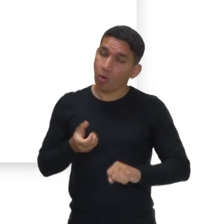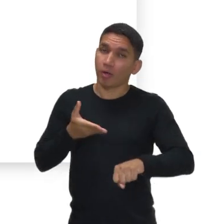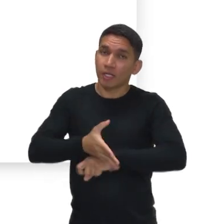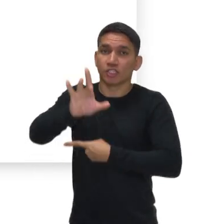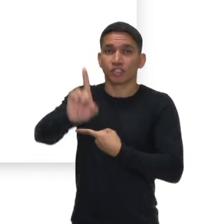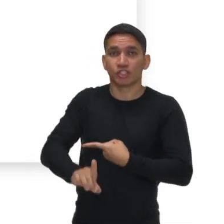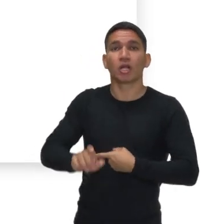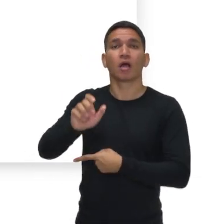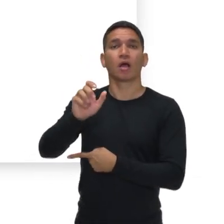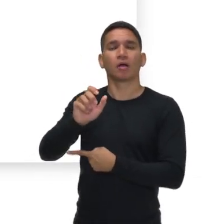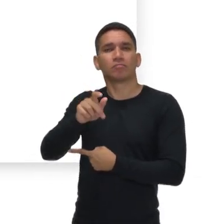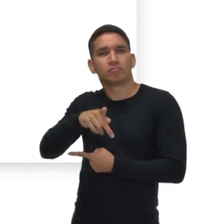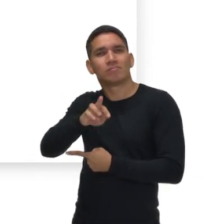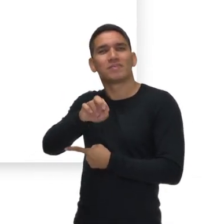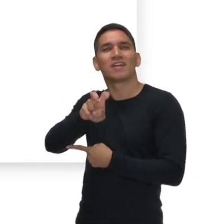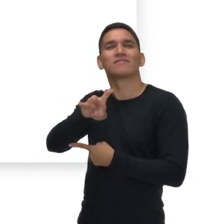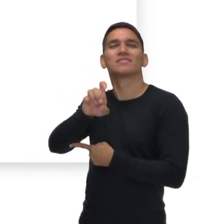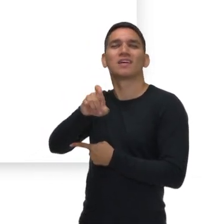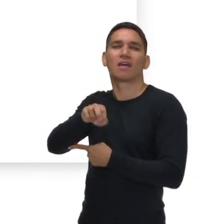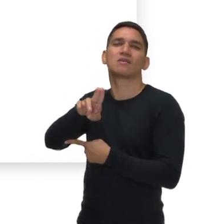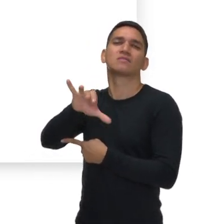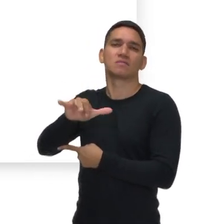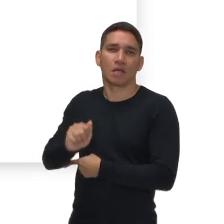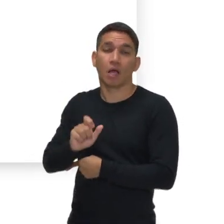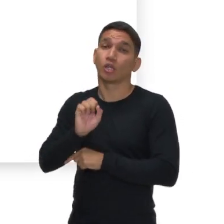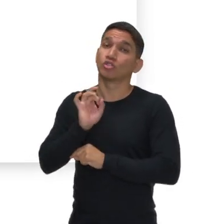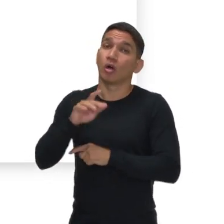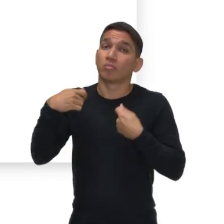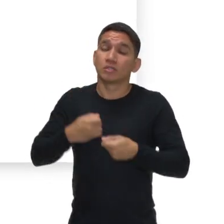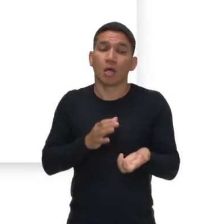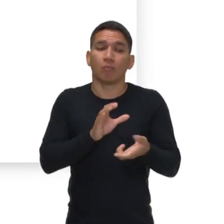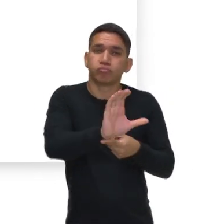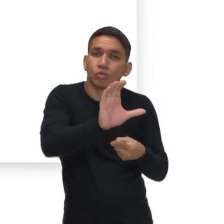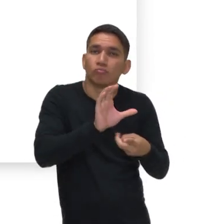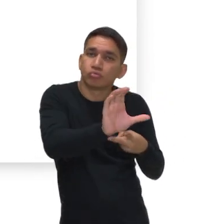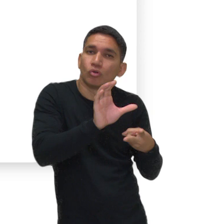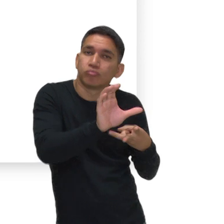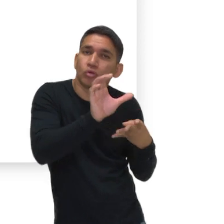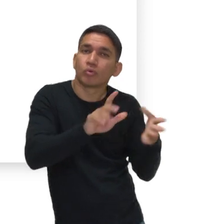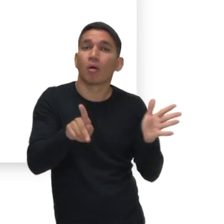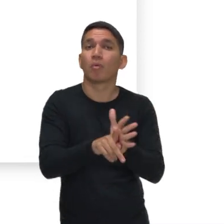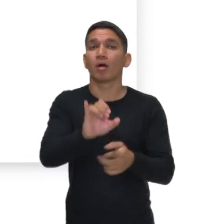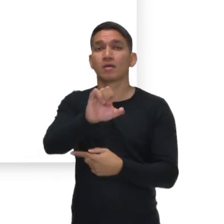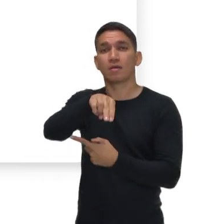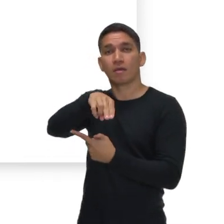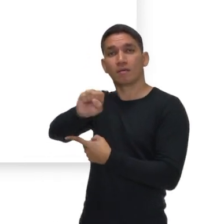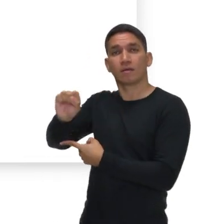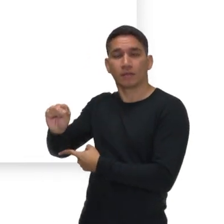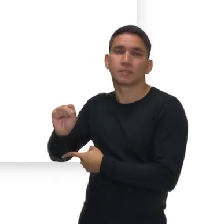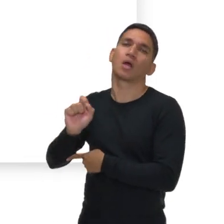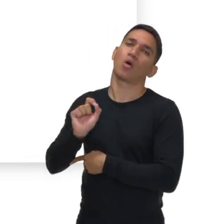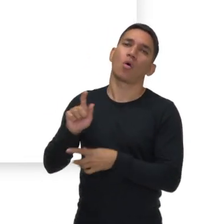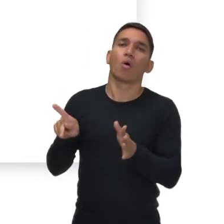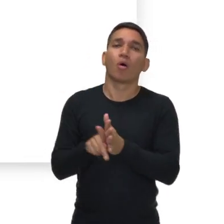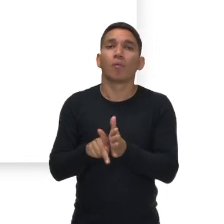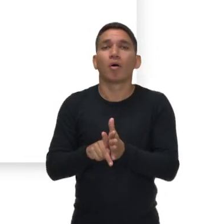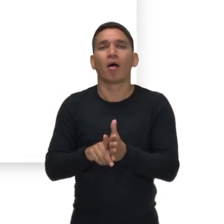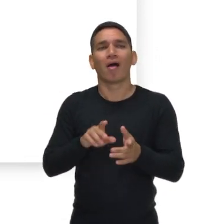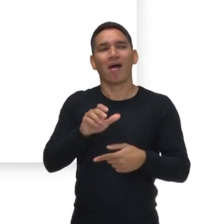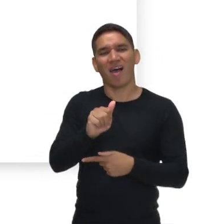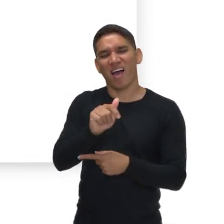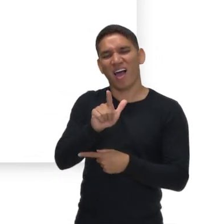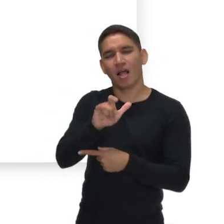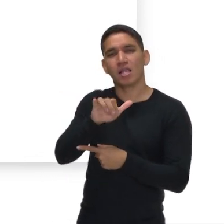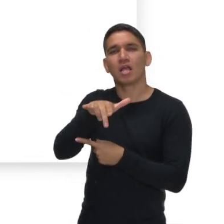assim pode ter o direito à previdência social. Basta que contribua com o pagamento do seu INSS, conforme